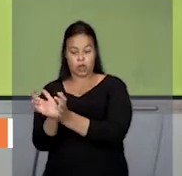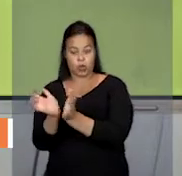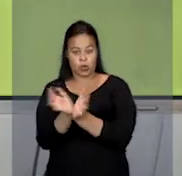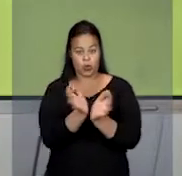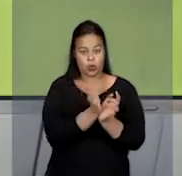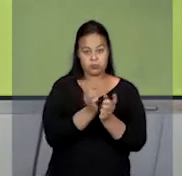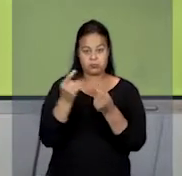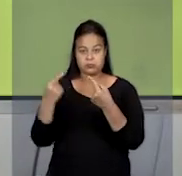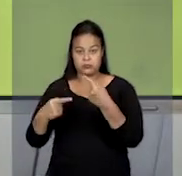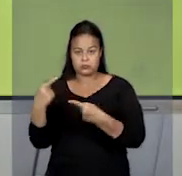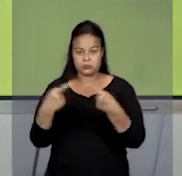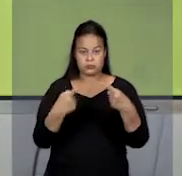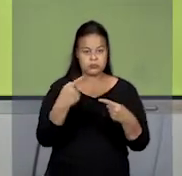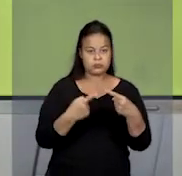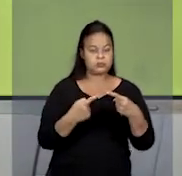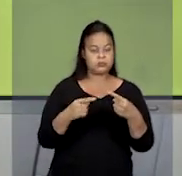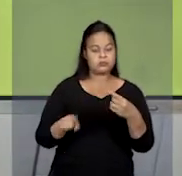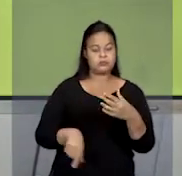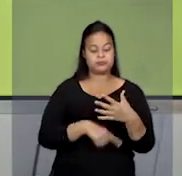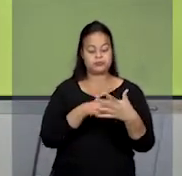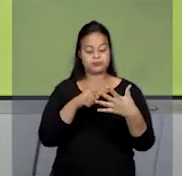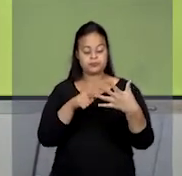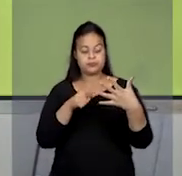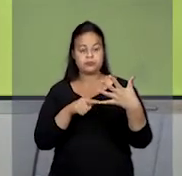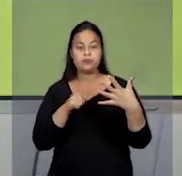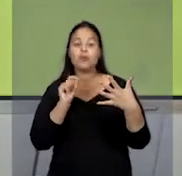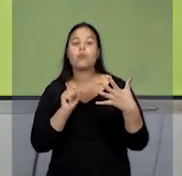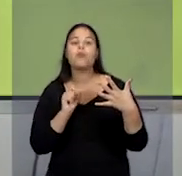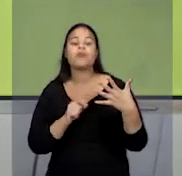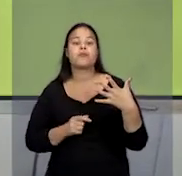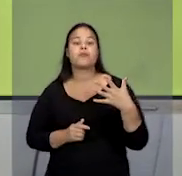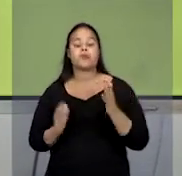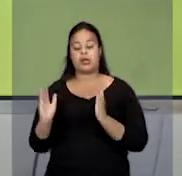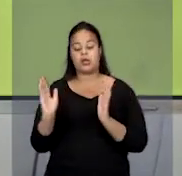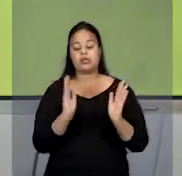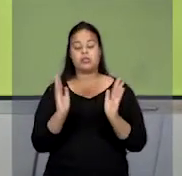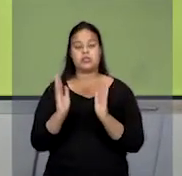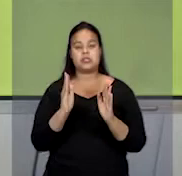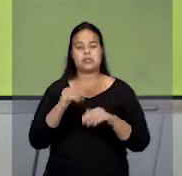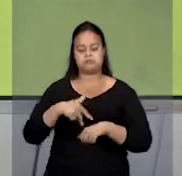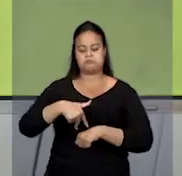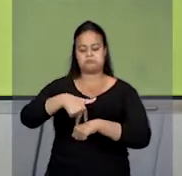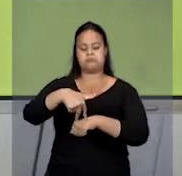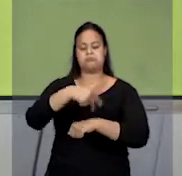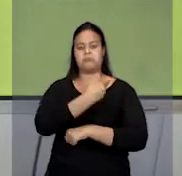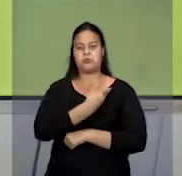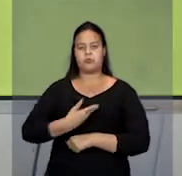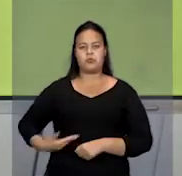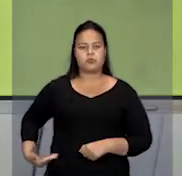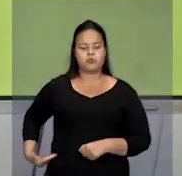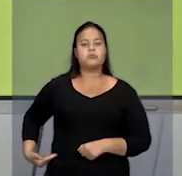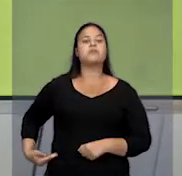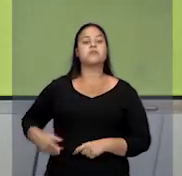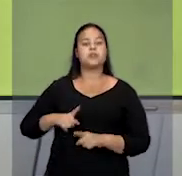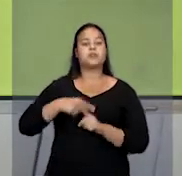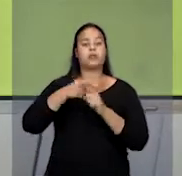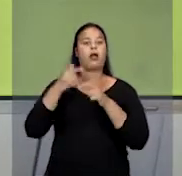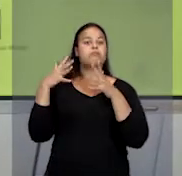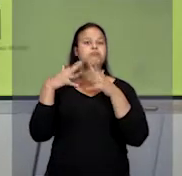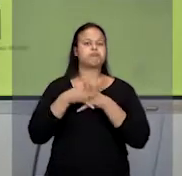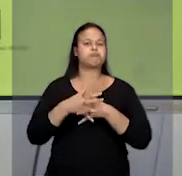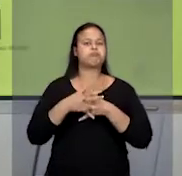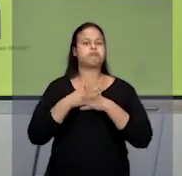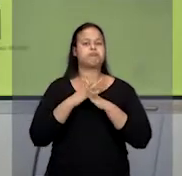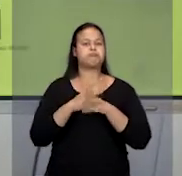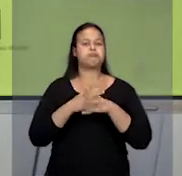duas últimas partes vão ser sobre o período regencial, os governos e os conflitos.